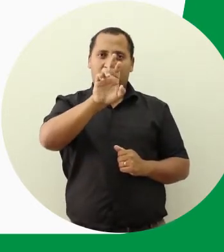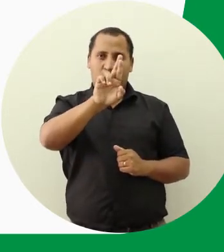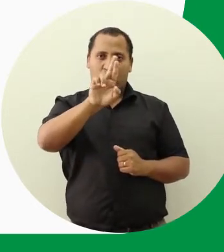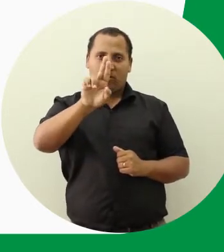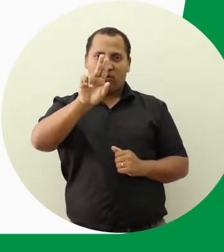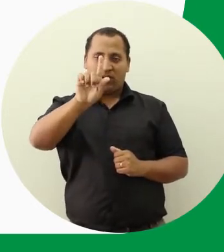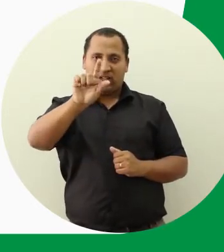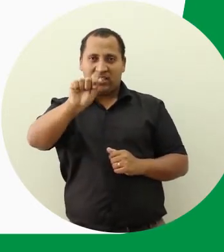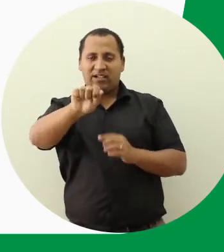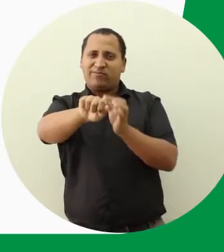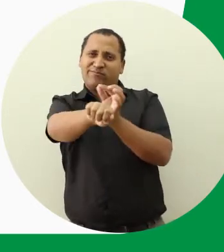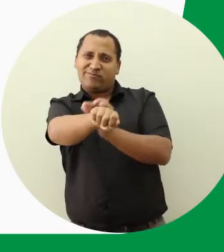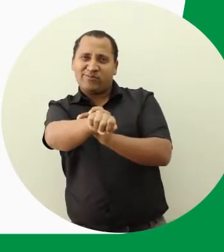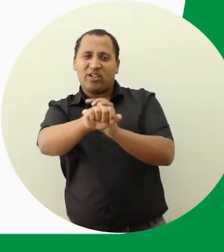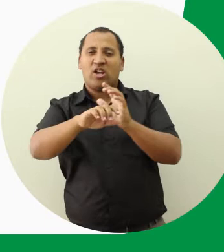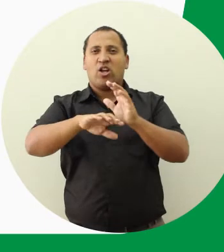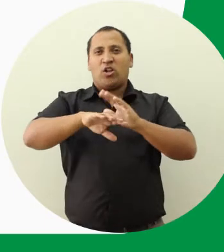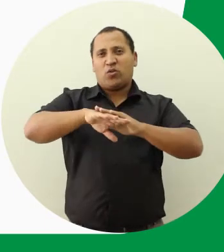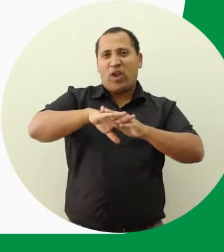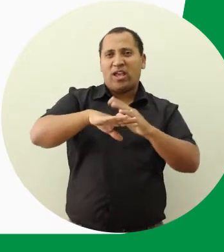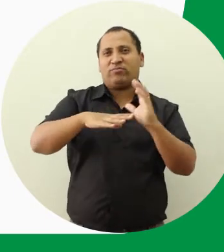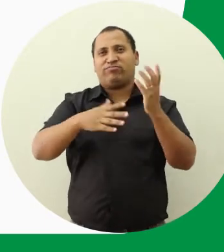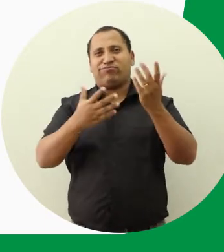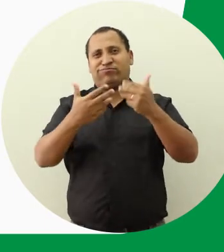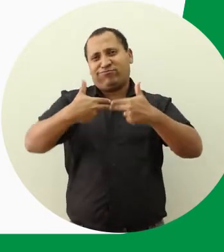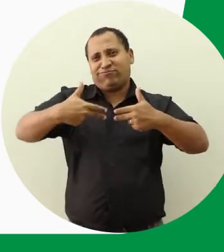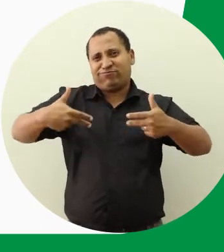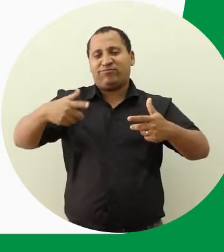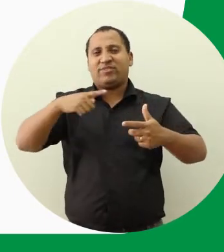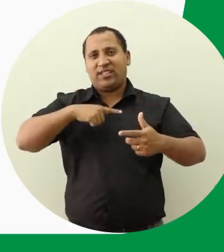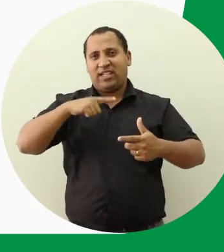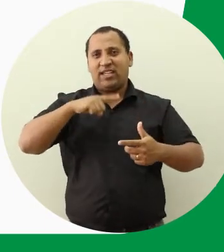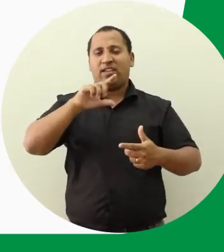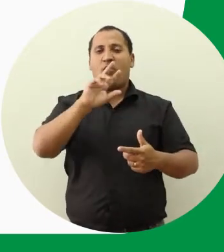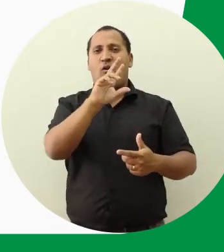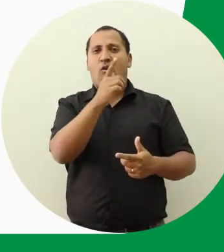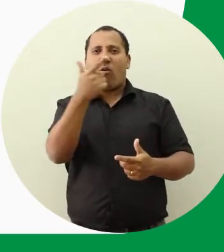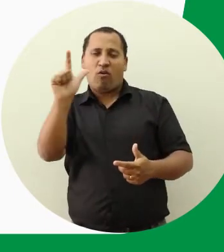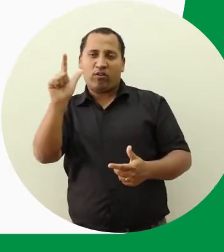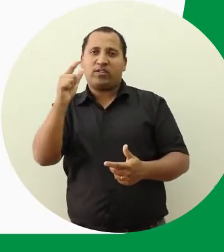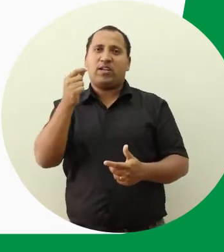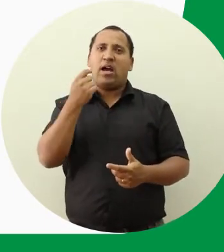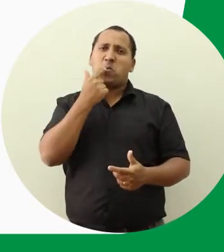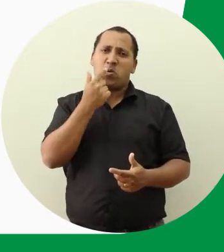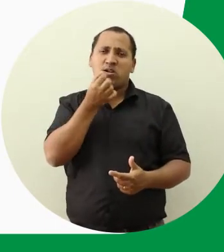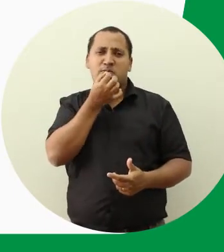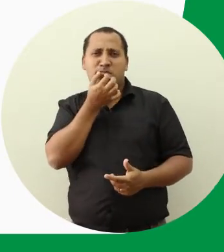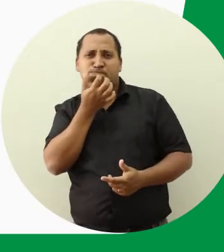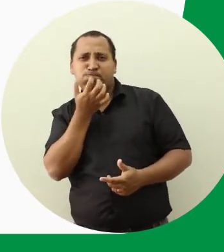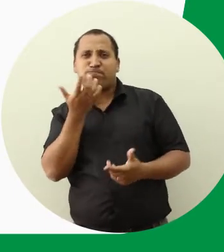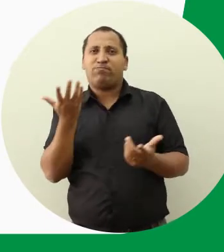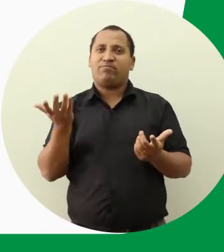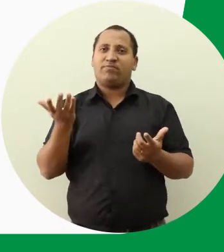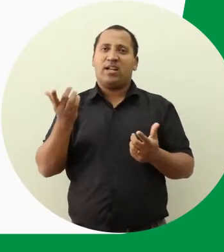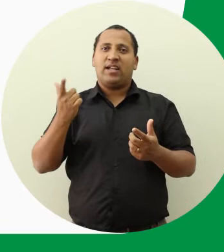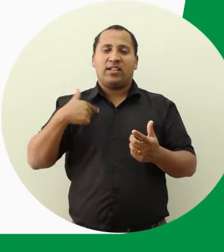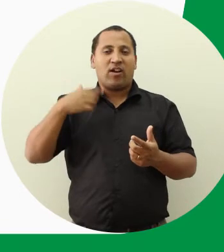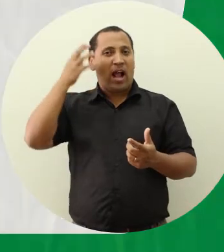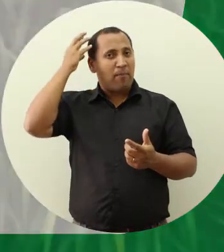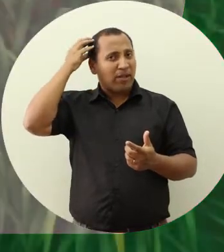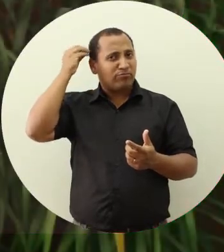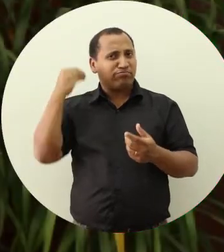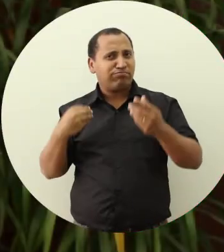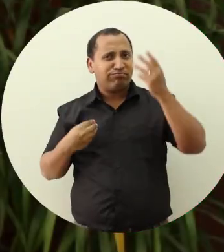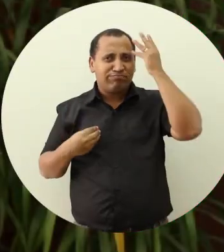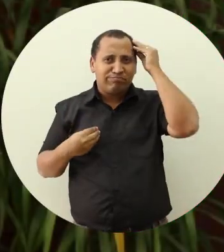verruga vulgar pelo HPV, né, que a gente apresenta no corpo, o herpes simples, ou até uma alopécia, né, uma perda de cabelo.